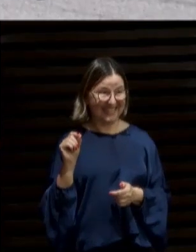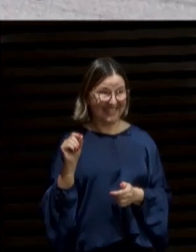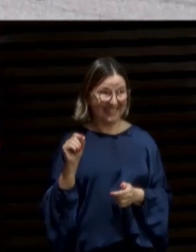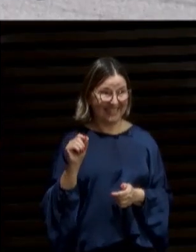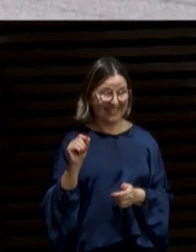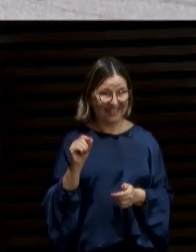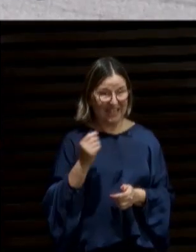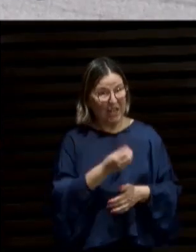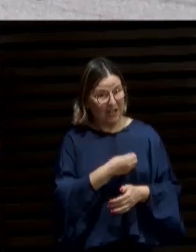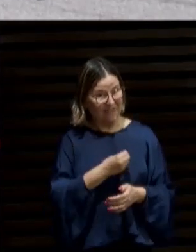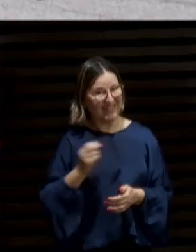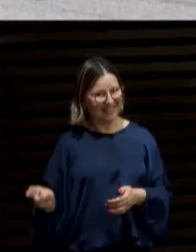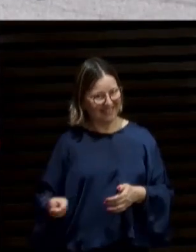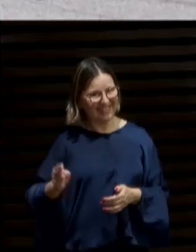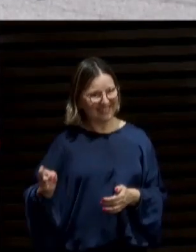Ele te deu vida eterna.